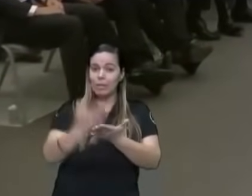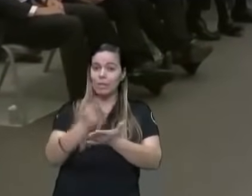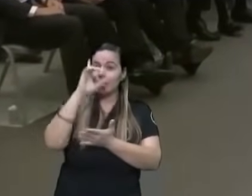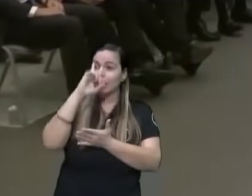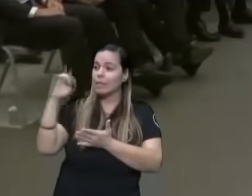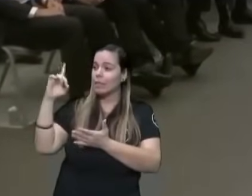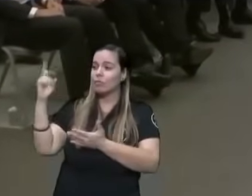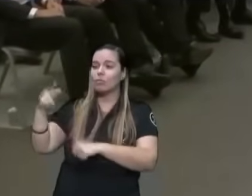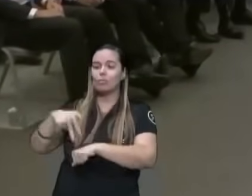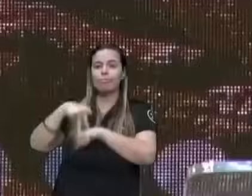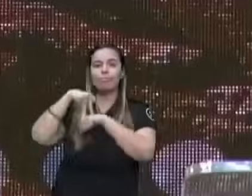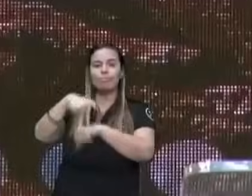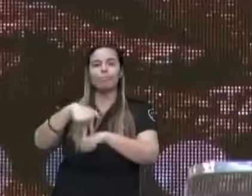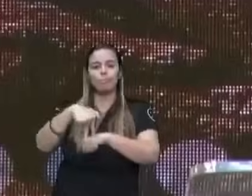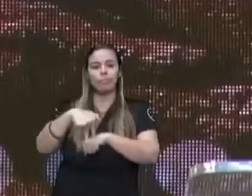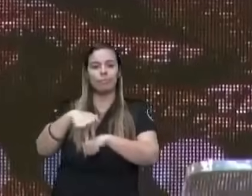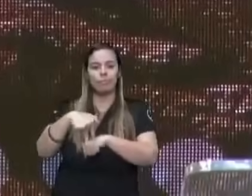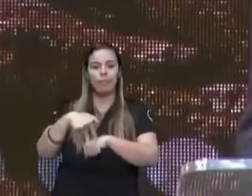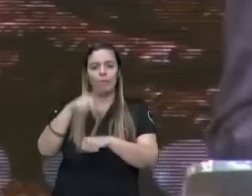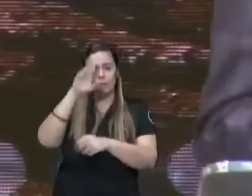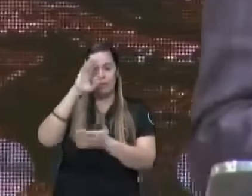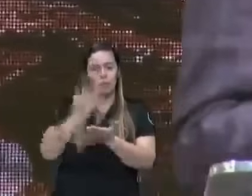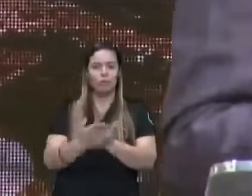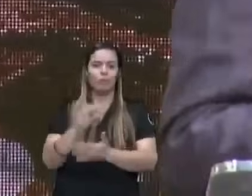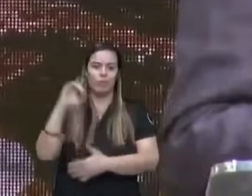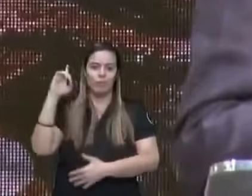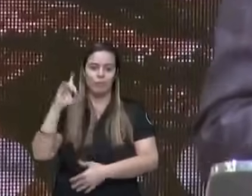é sustentado pelo Senhor, você confia nisso.